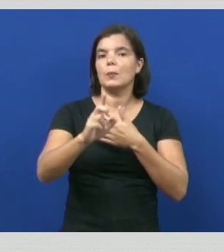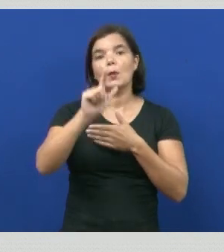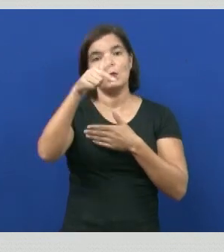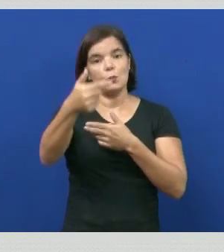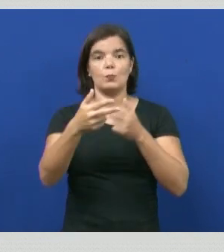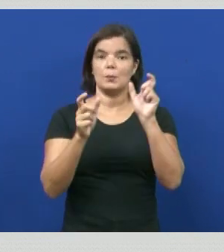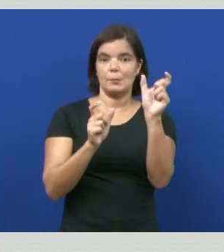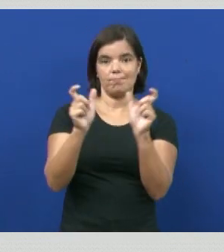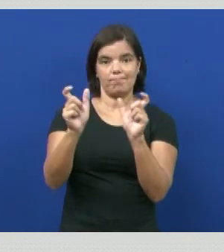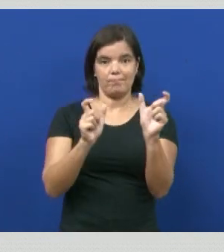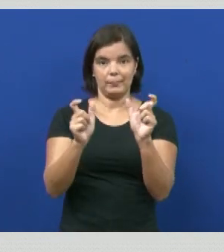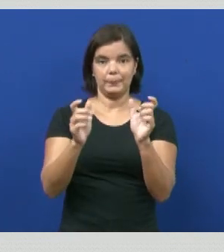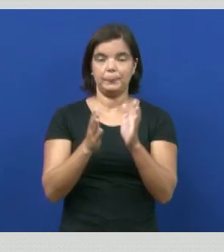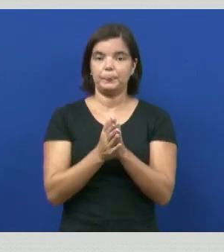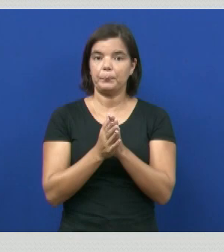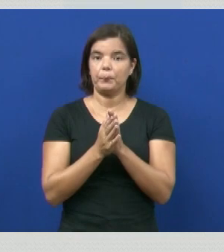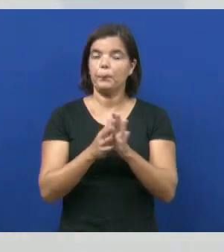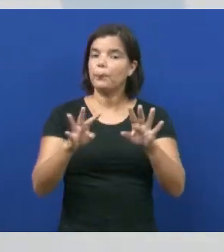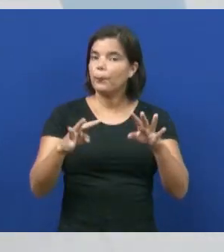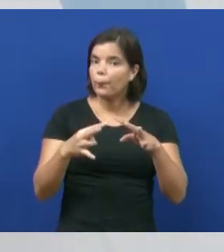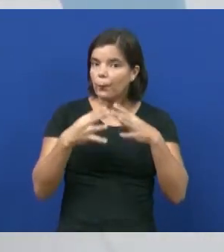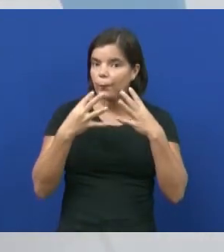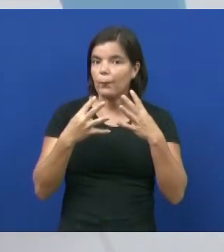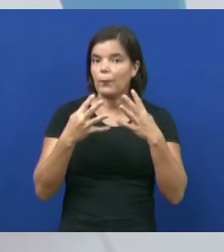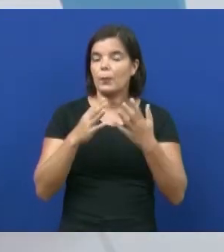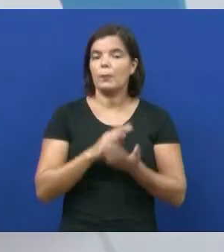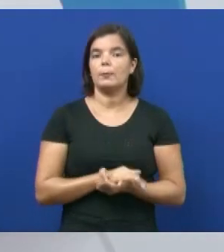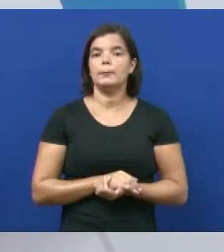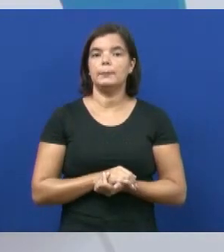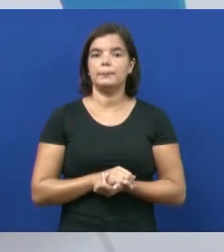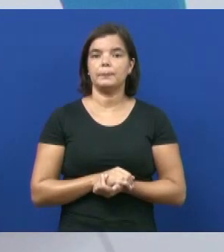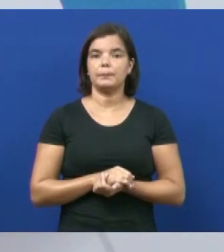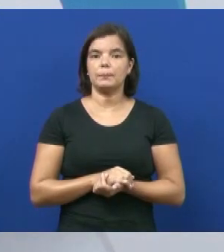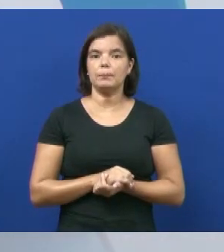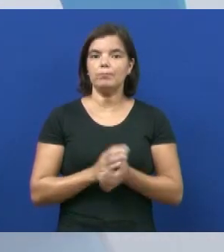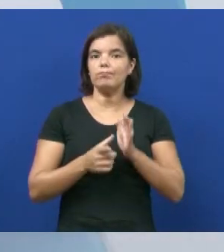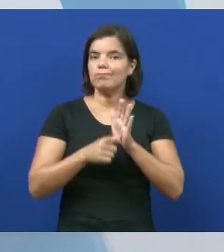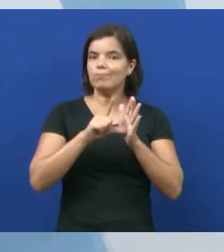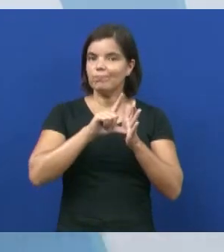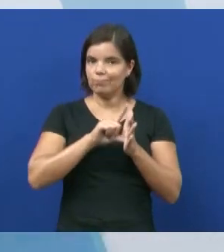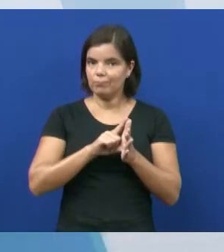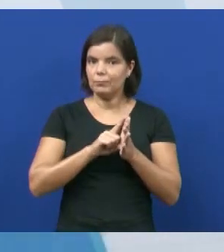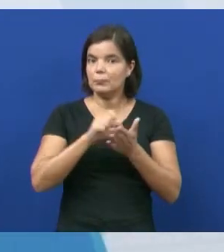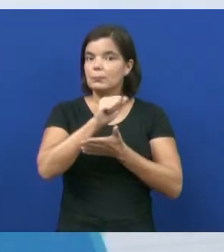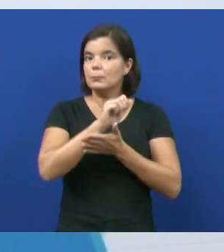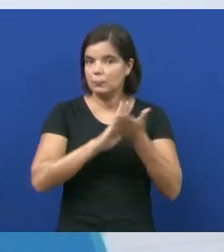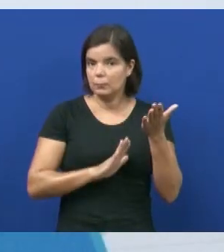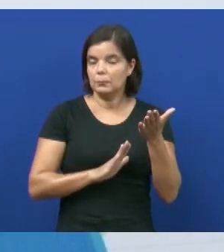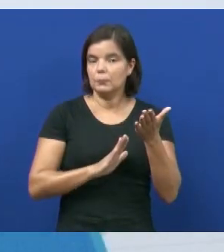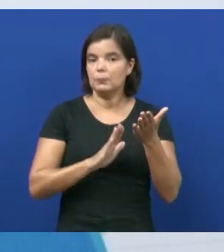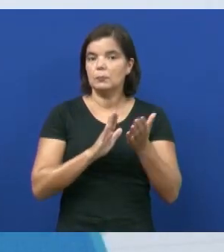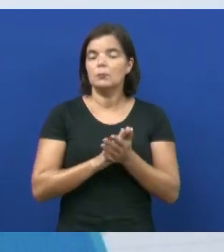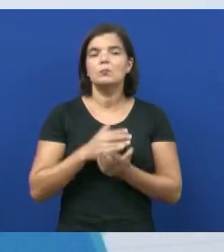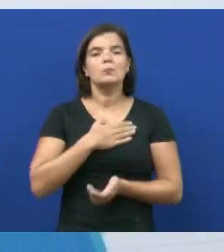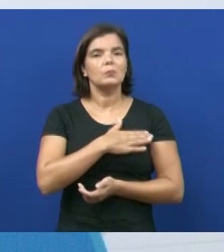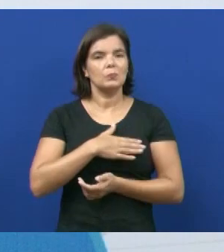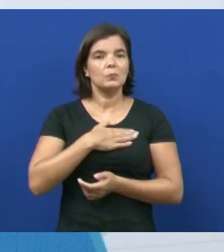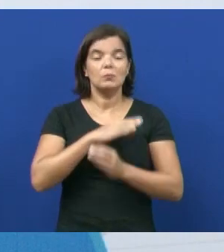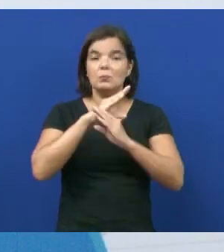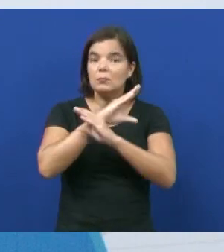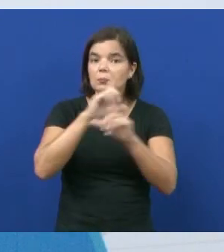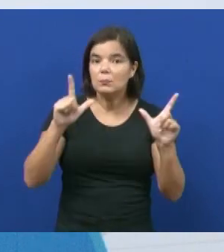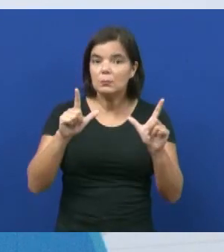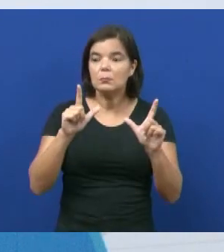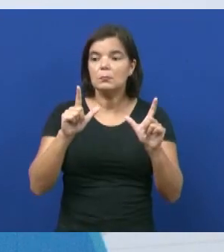entre outros. Agora, voltando aqui a atenção para mim. Antes de nós partirmos para o exercício, eu gostaria que ficasse